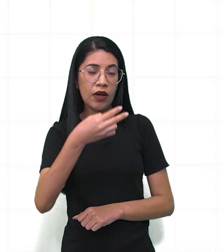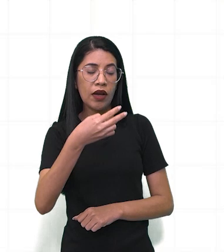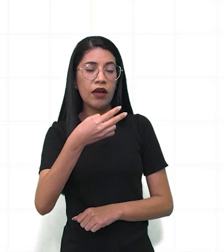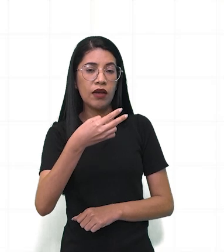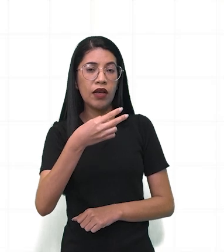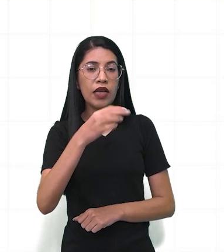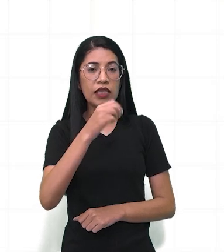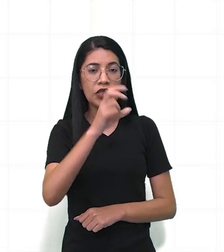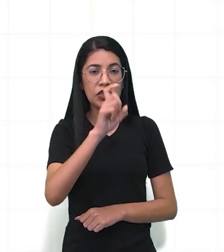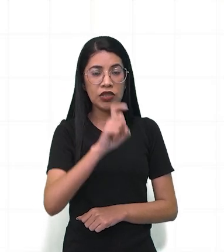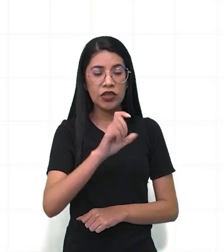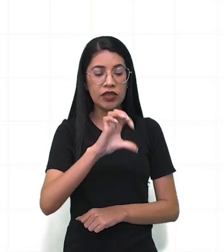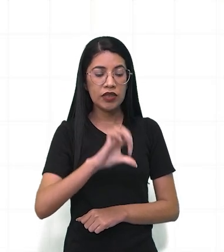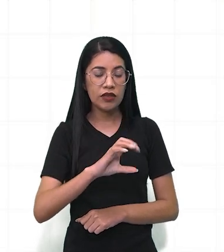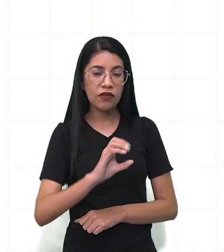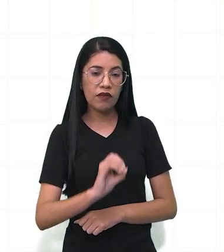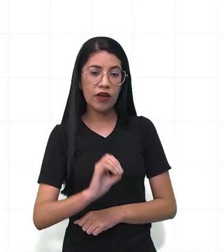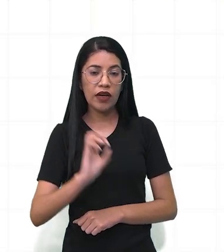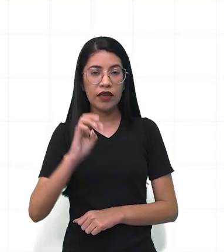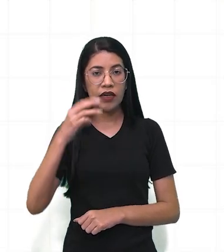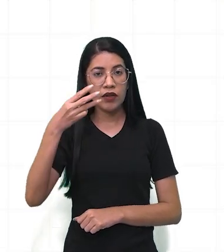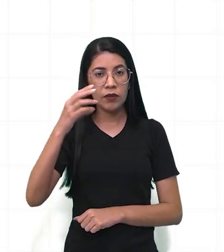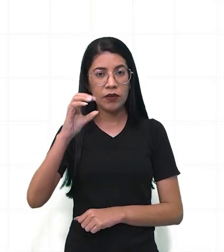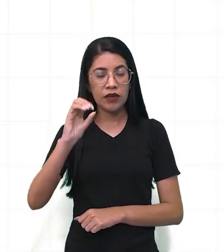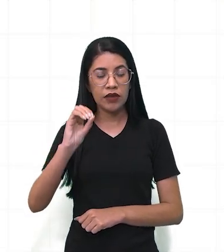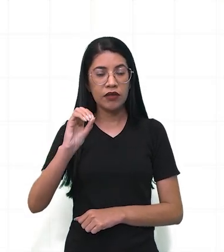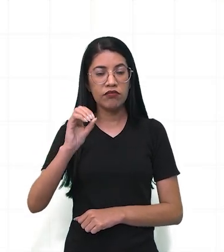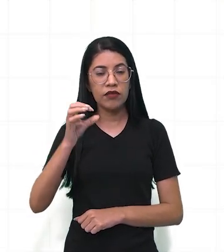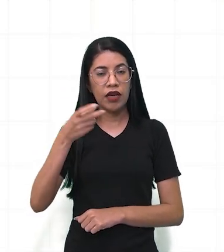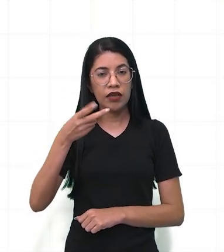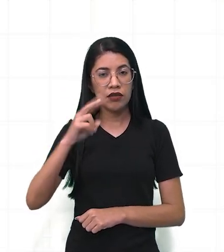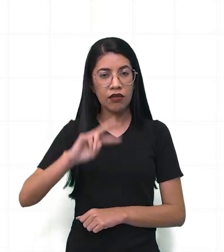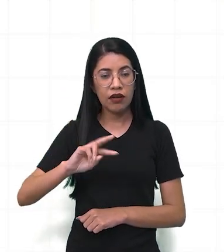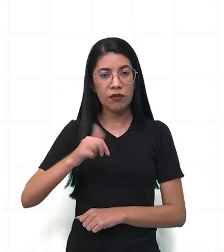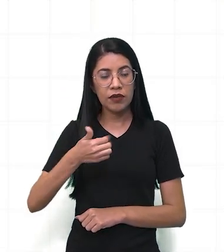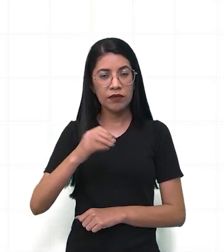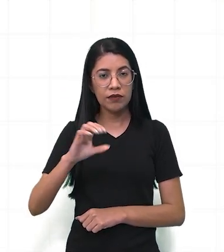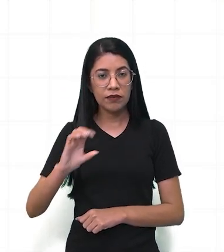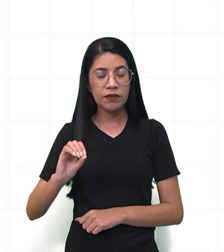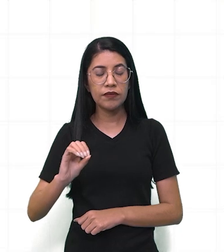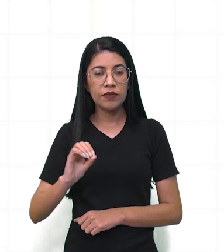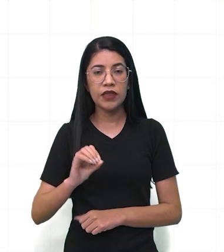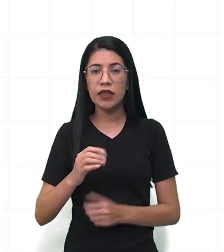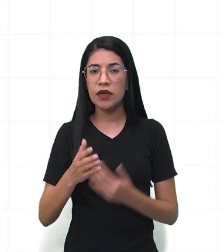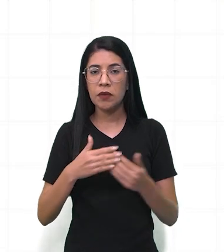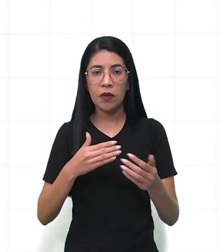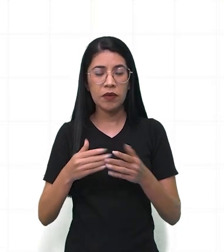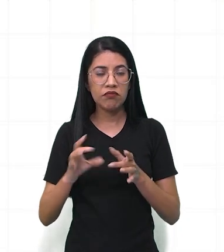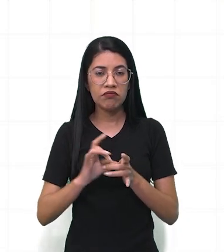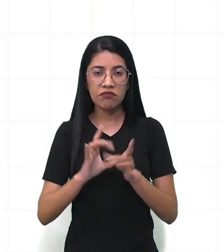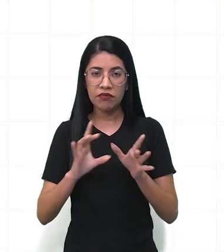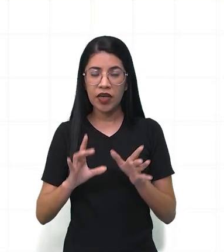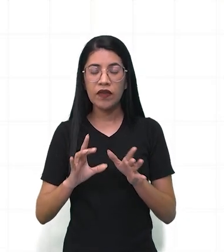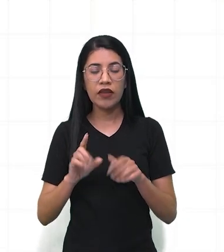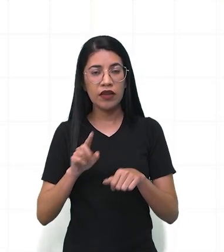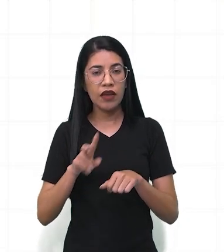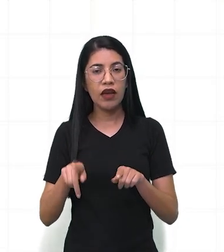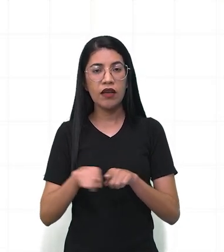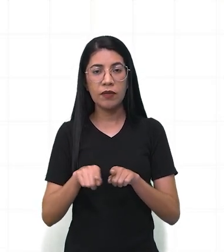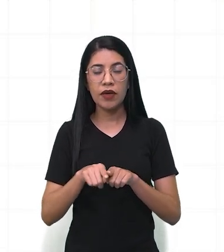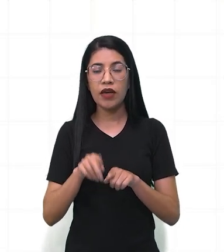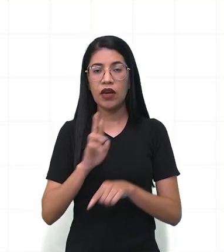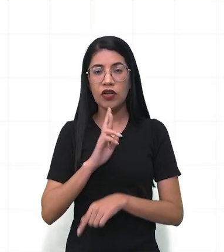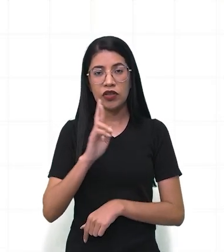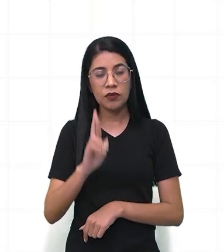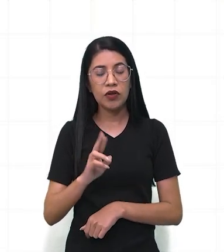baixo. Independente dessa ordem, o resultado vai ser o mesmo, tá ok? Por isso que eu coloquei aqui